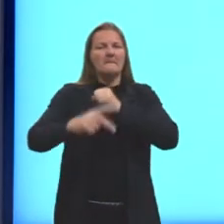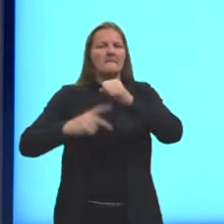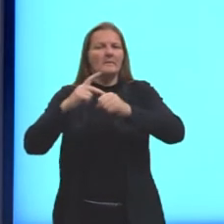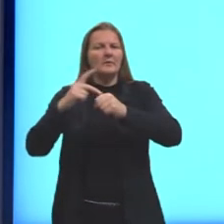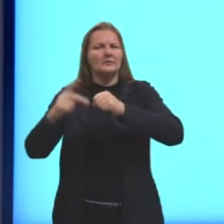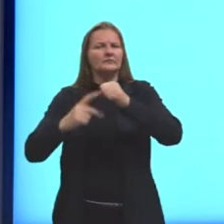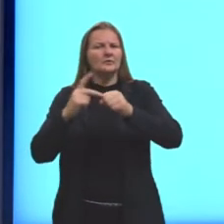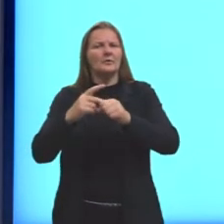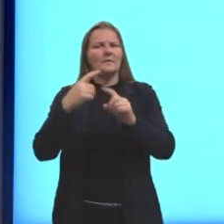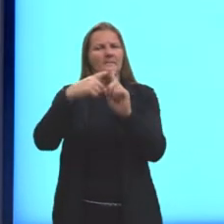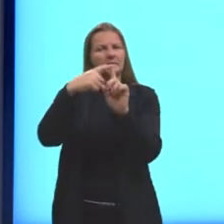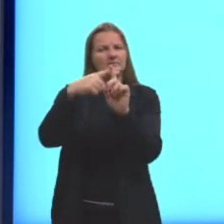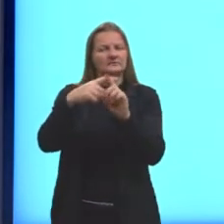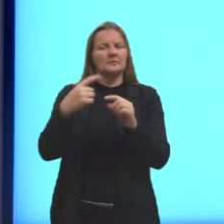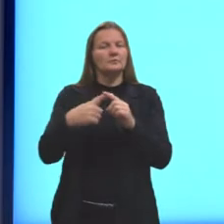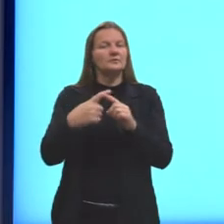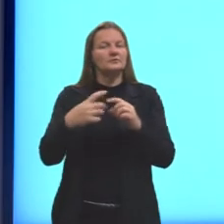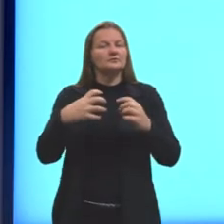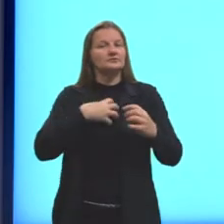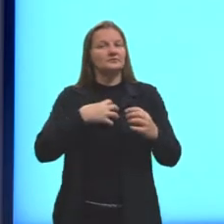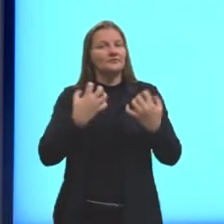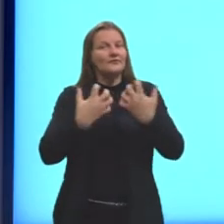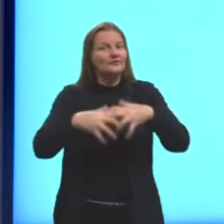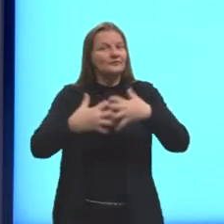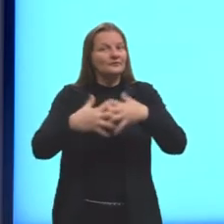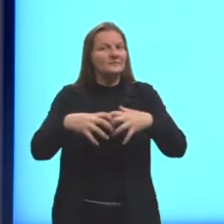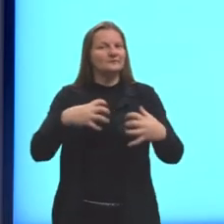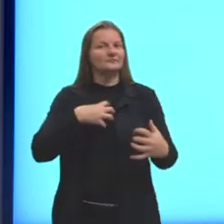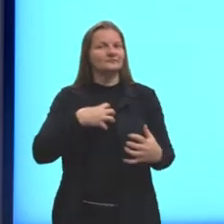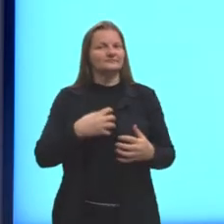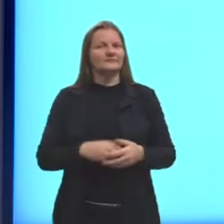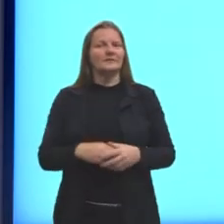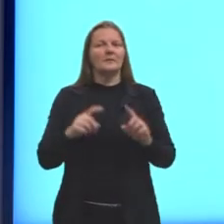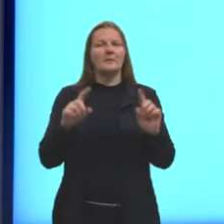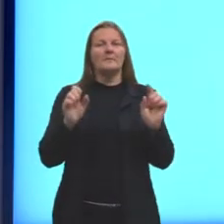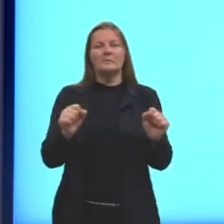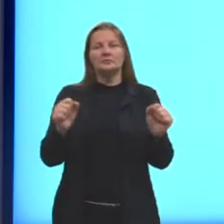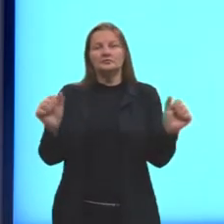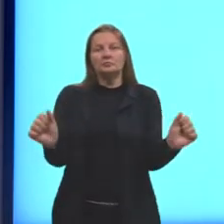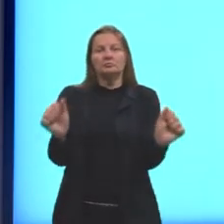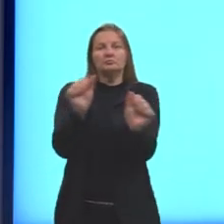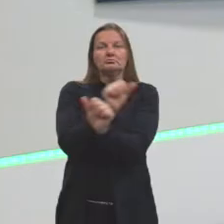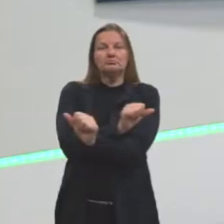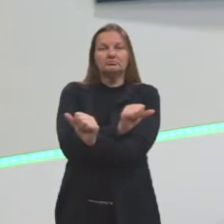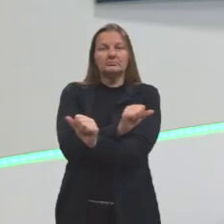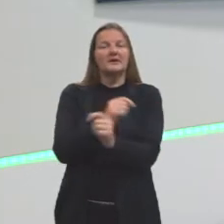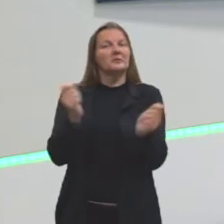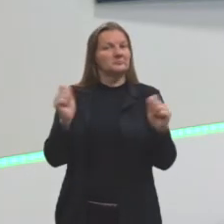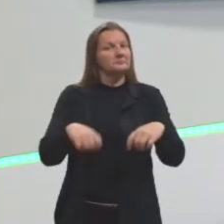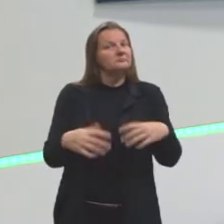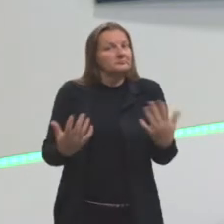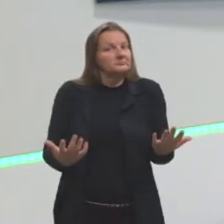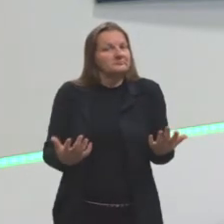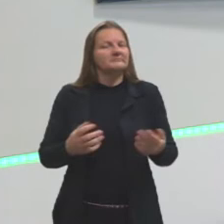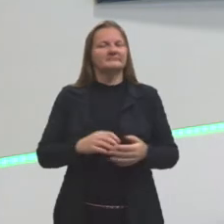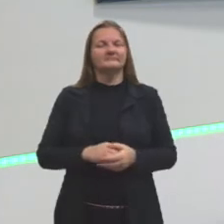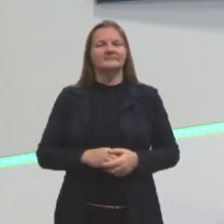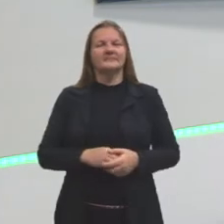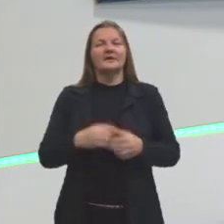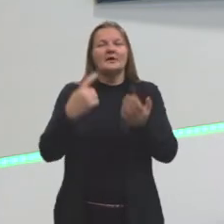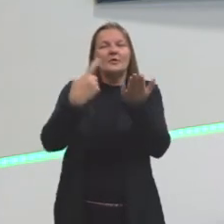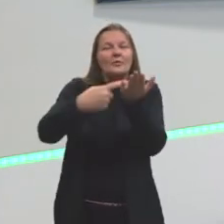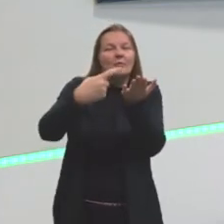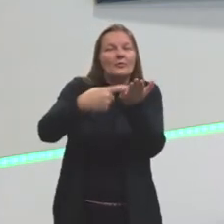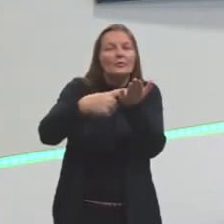de positiva por causa do comportamento deles mas eles poderiam ter decidido o contrário também tá então é uma